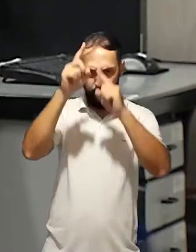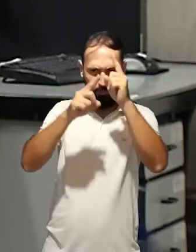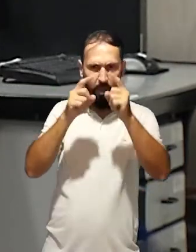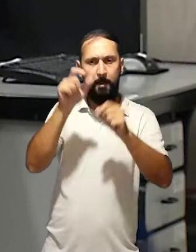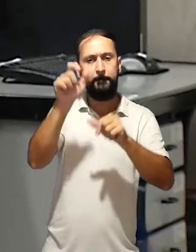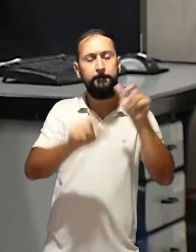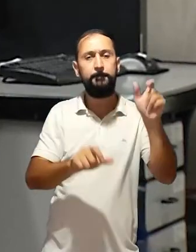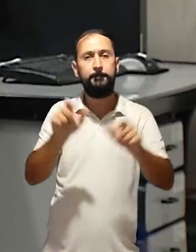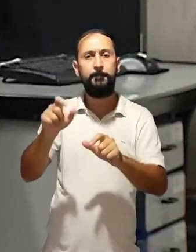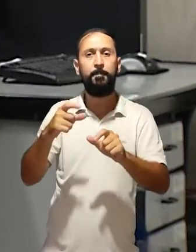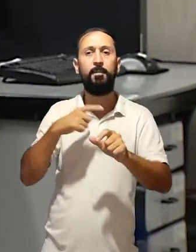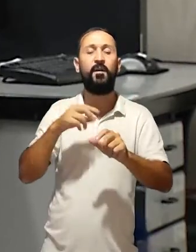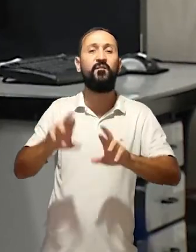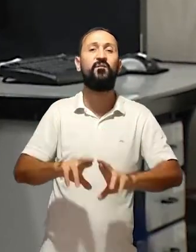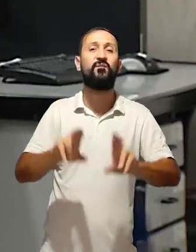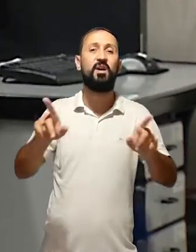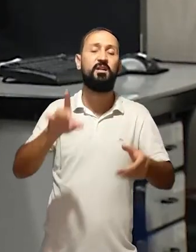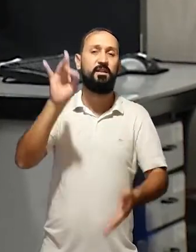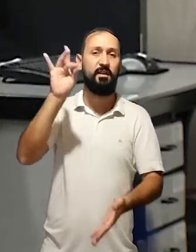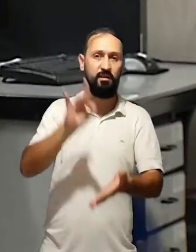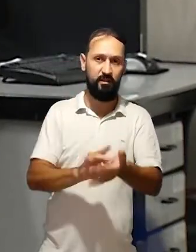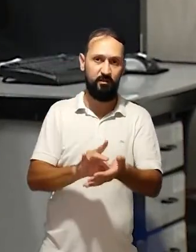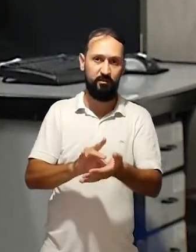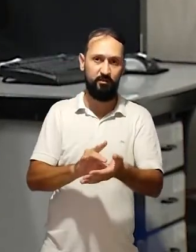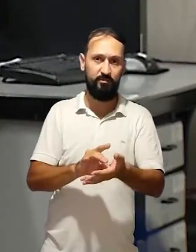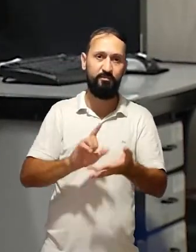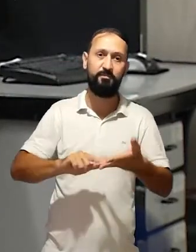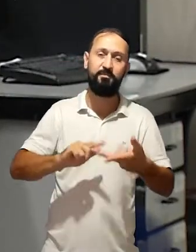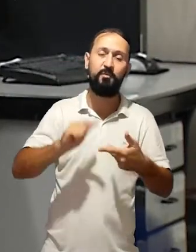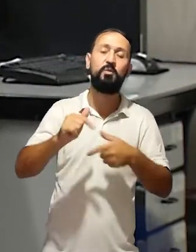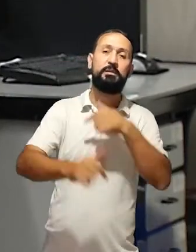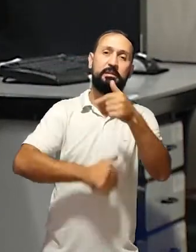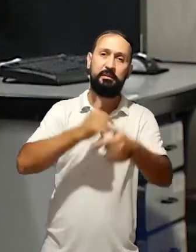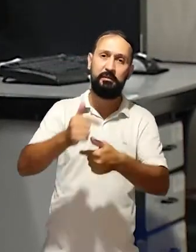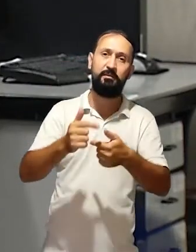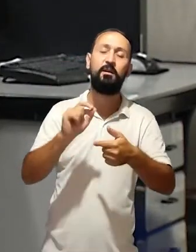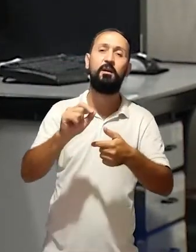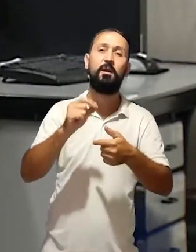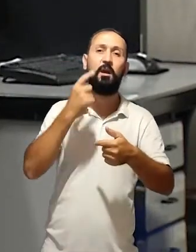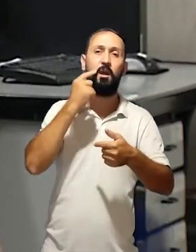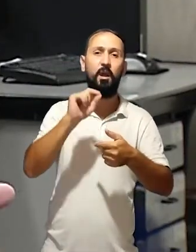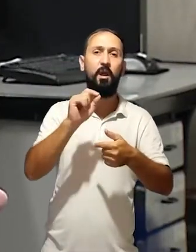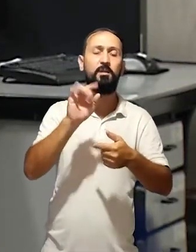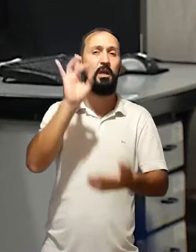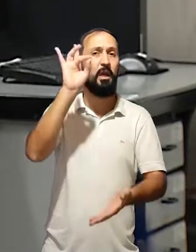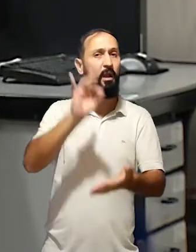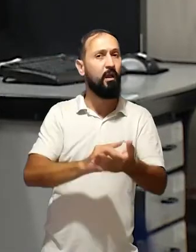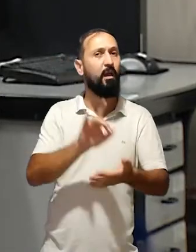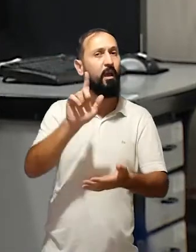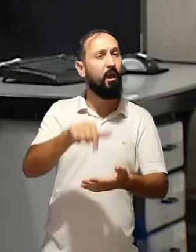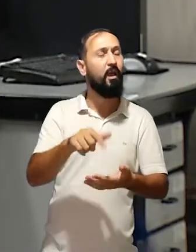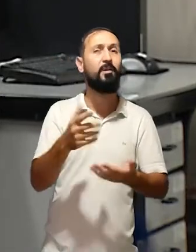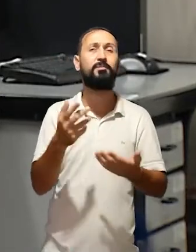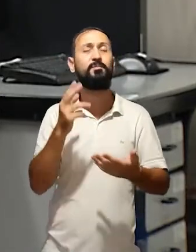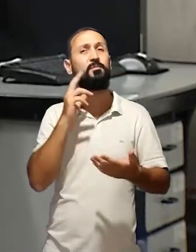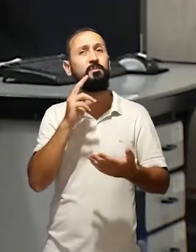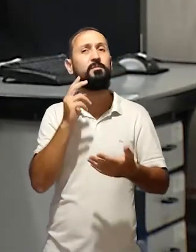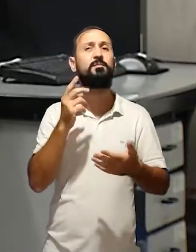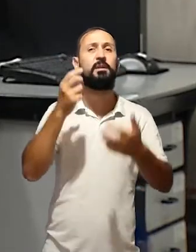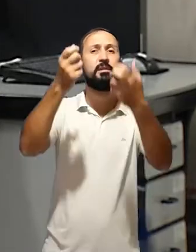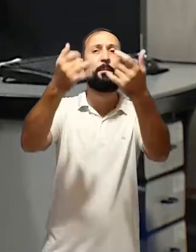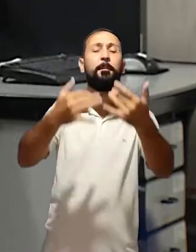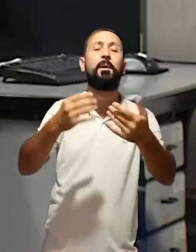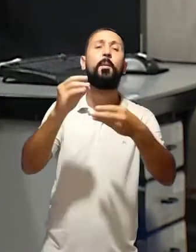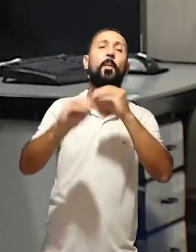universo criado ou os personagens diferem da realidade. Na maioria dos trabalhos, a fuga da realidade é